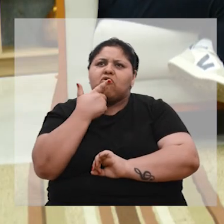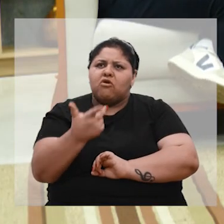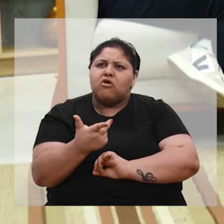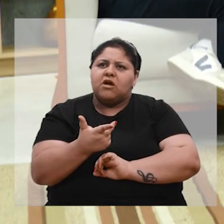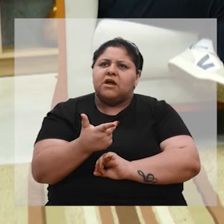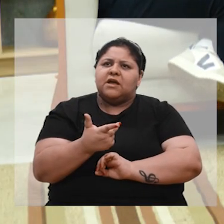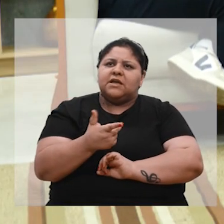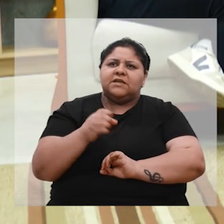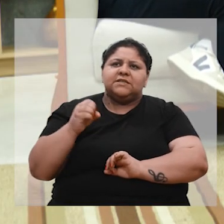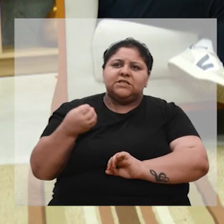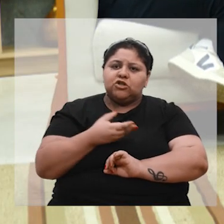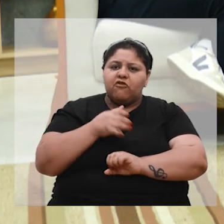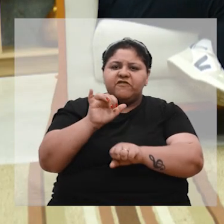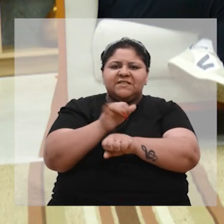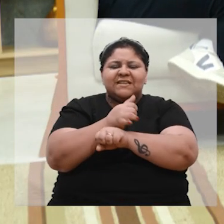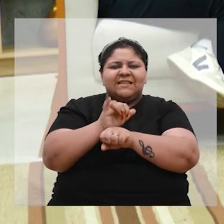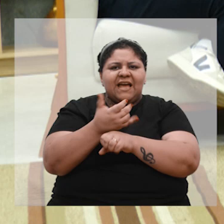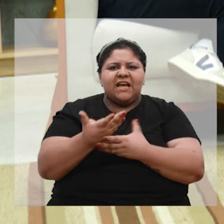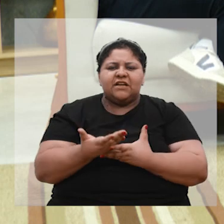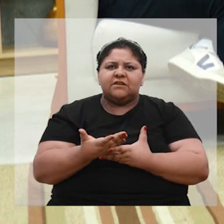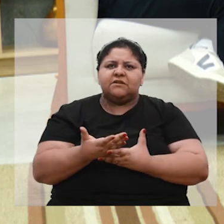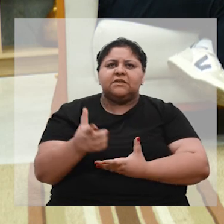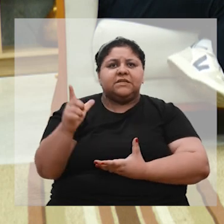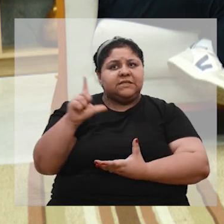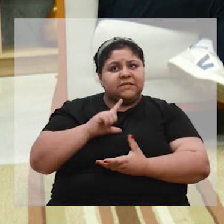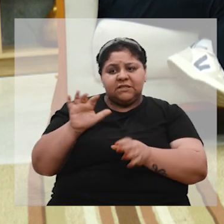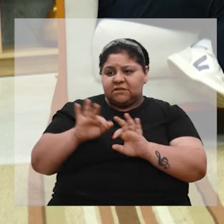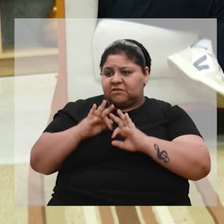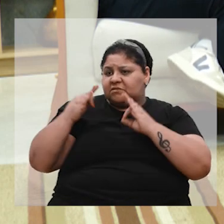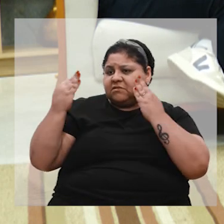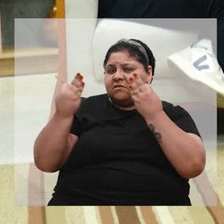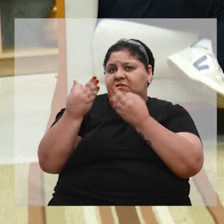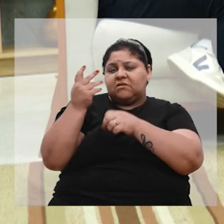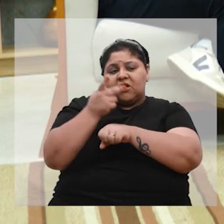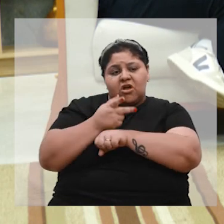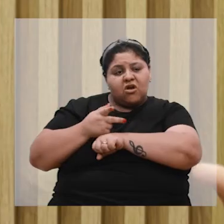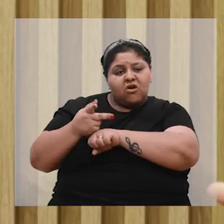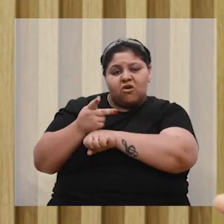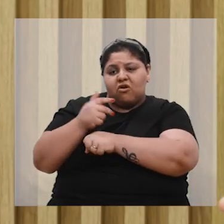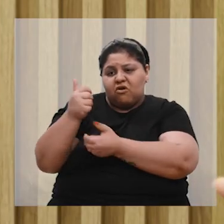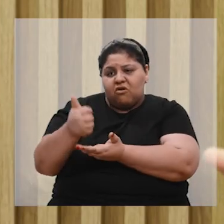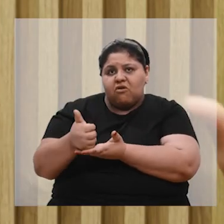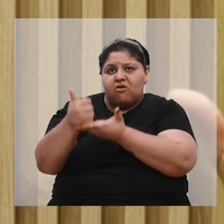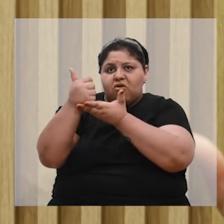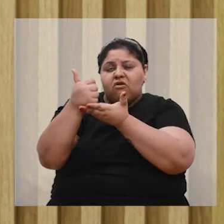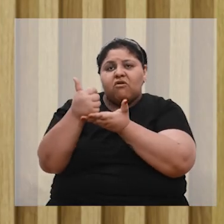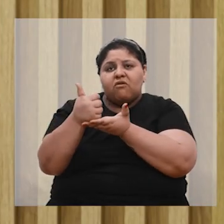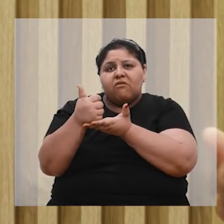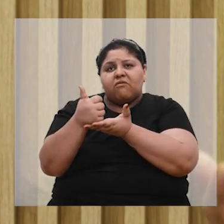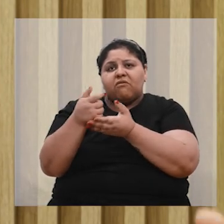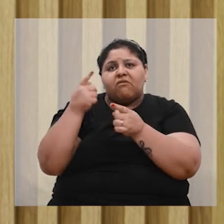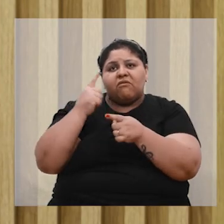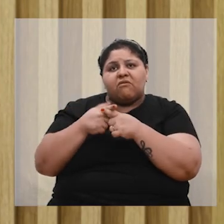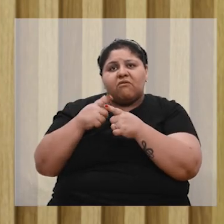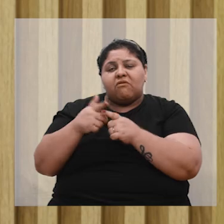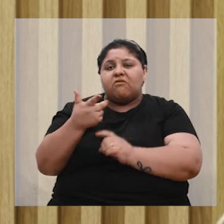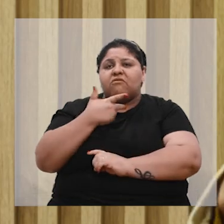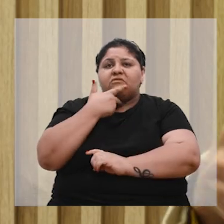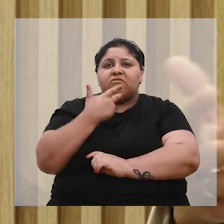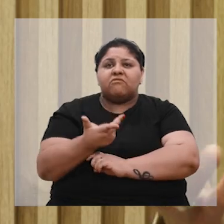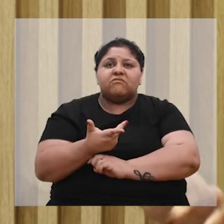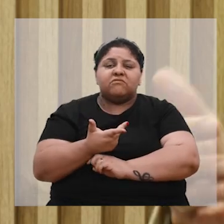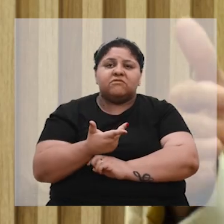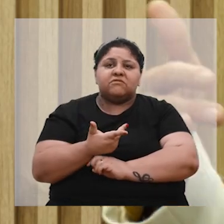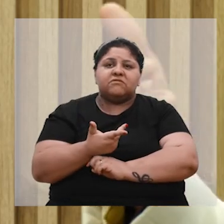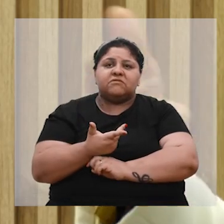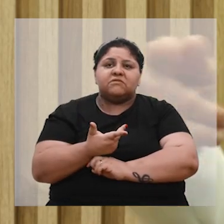o senhor traz essa nova plataforma, essa novidade, mas há familiares que vão em busca, assim, do seu apoio, do seu suporte, porque